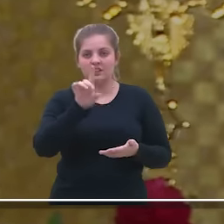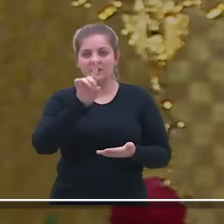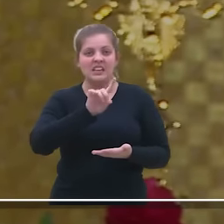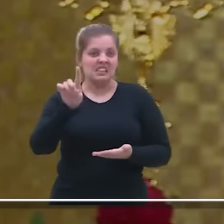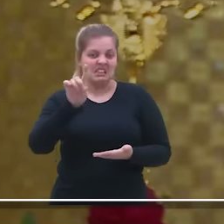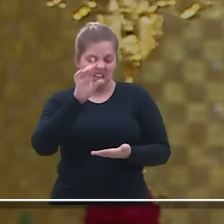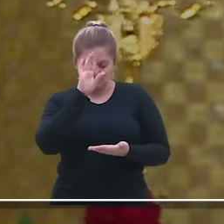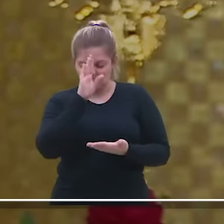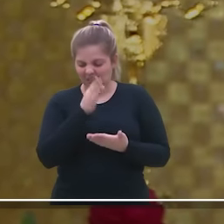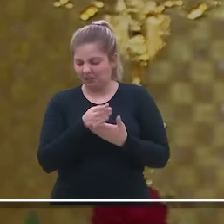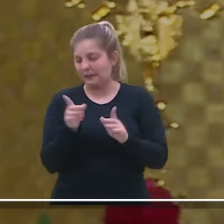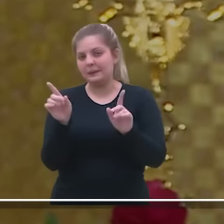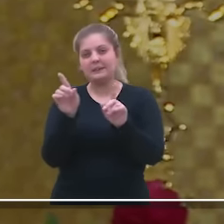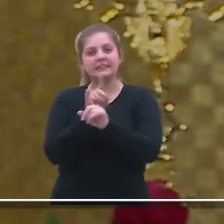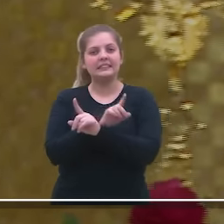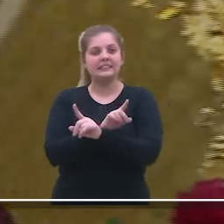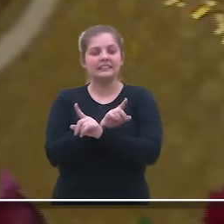à